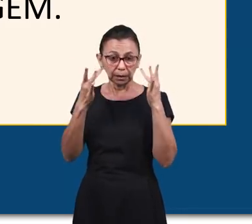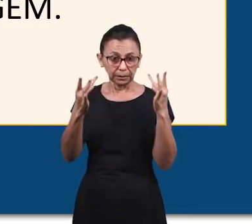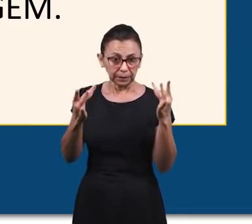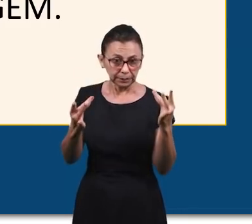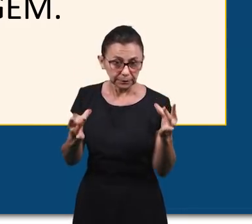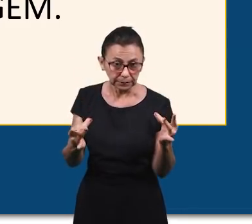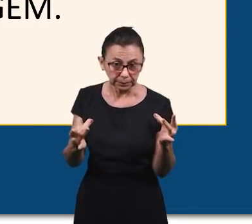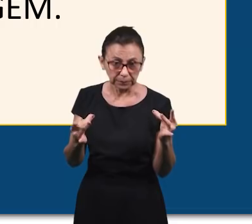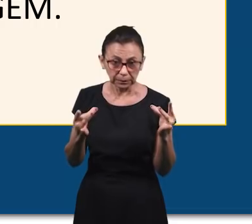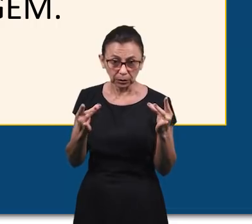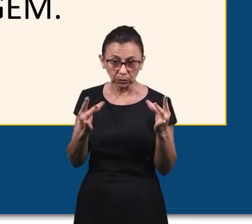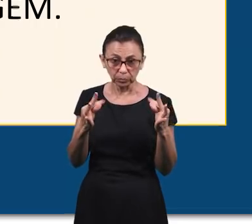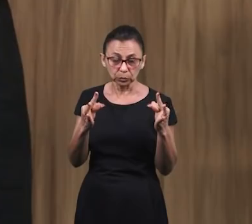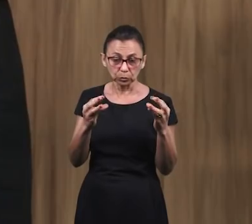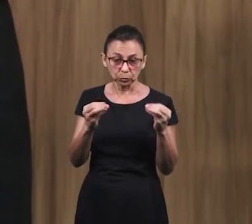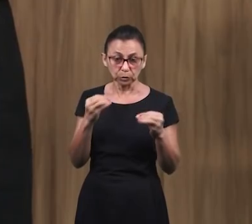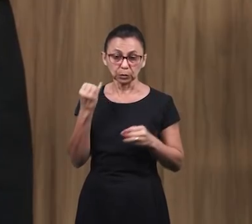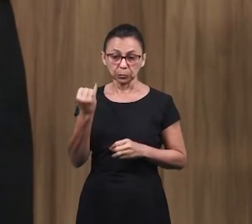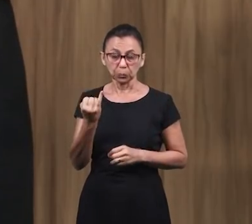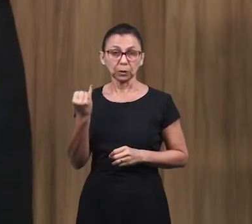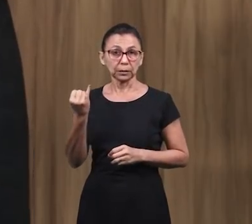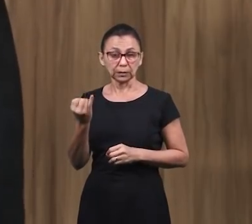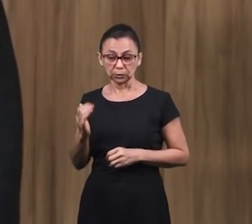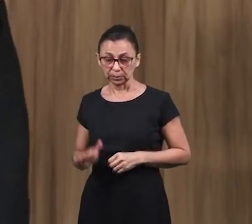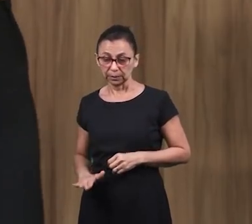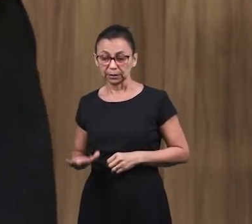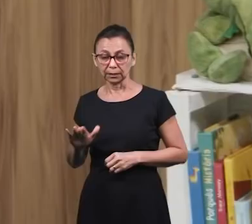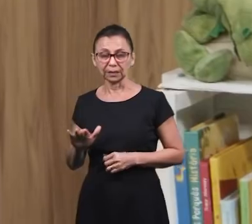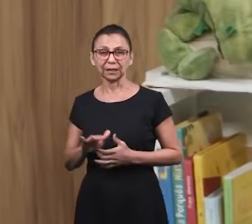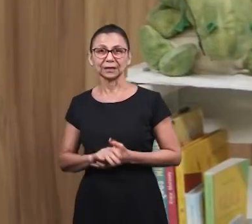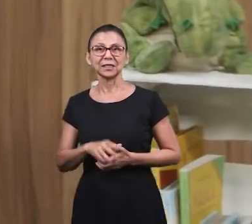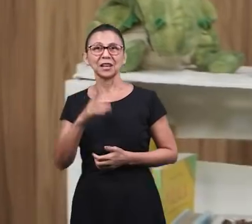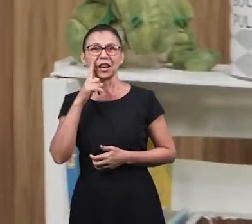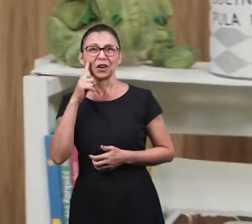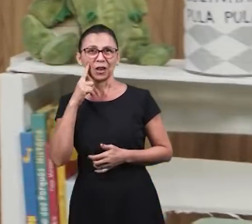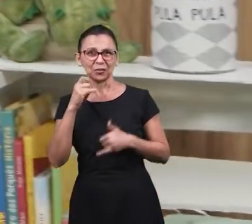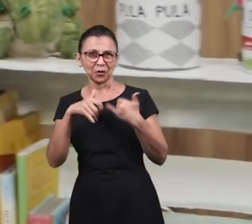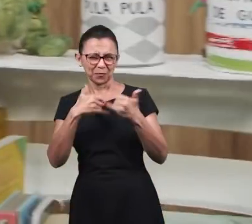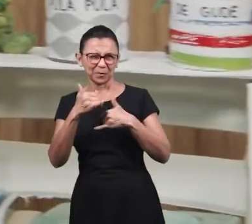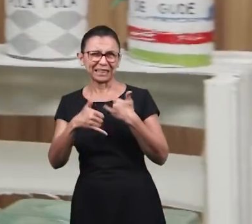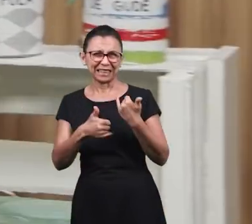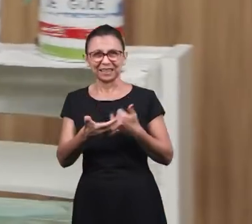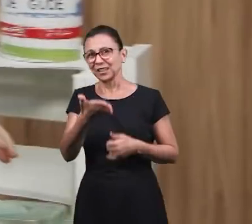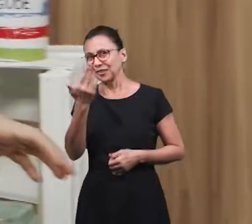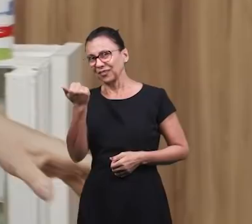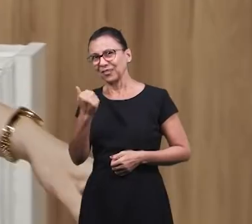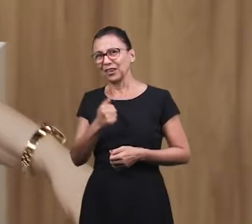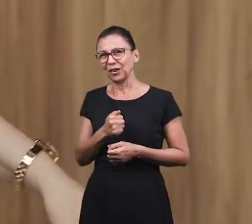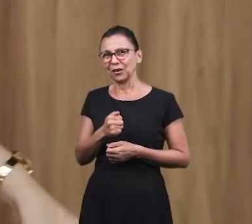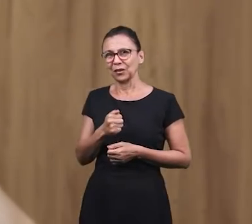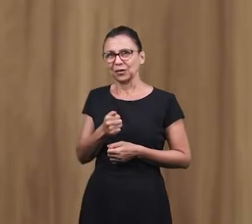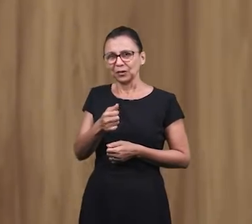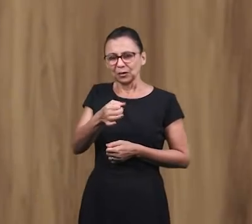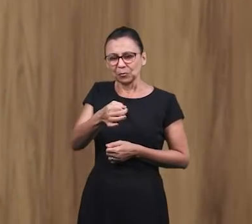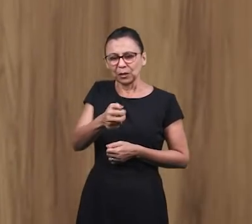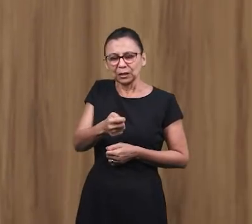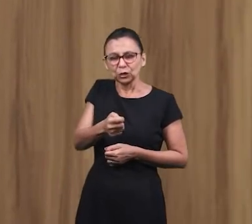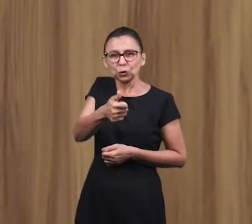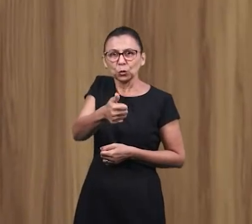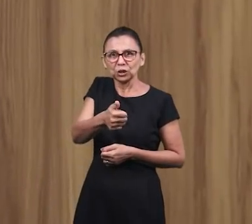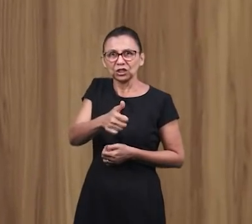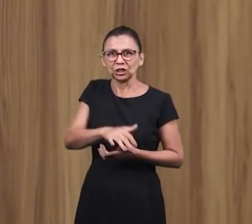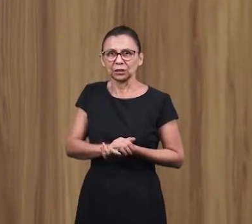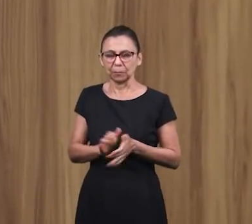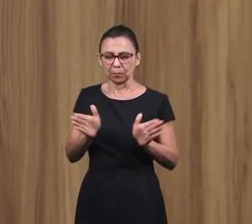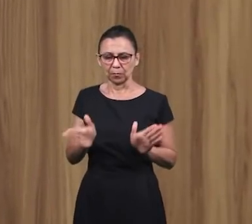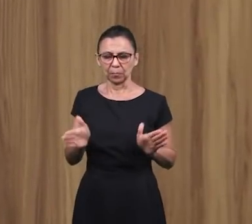infância. Agora, vamos fazer um exemplo brincando de bolinha de gude. Nós temos aqui uma caixa